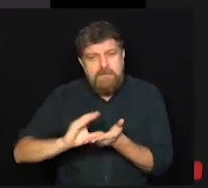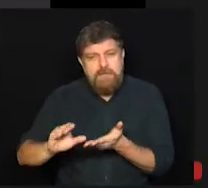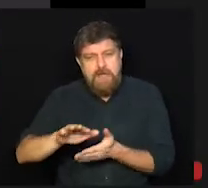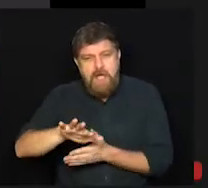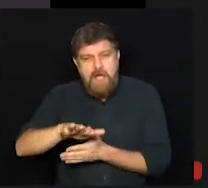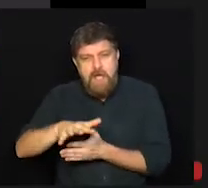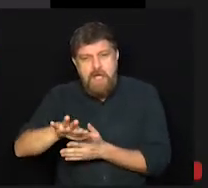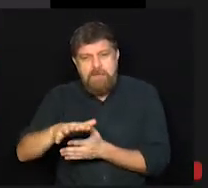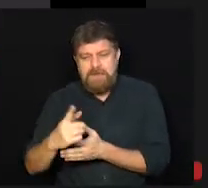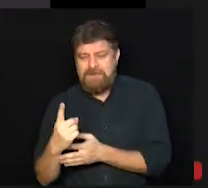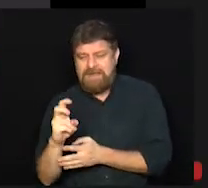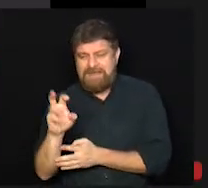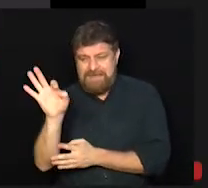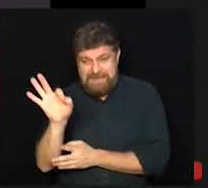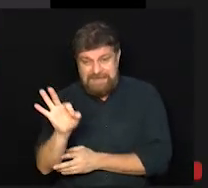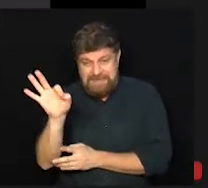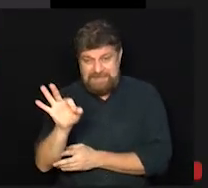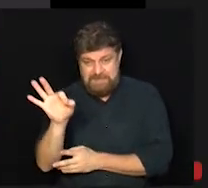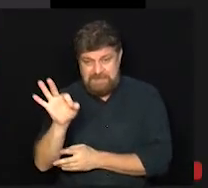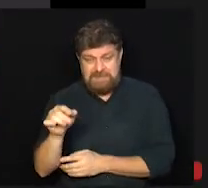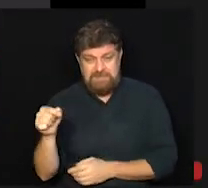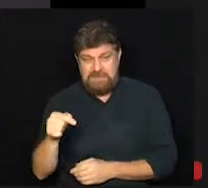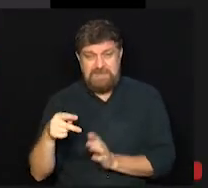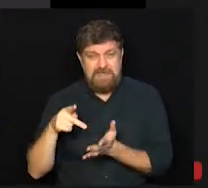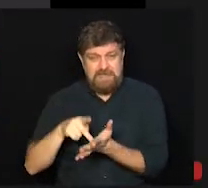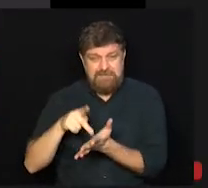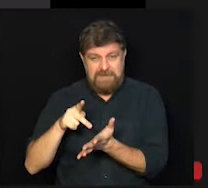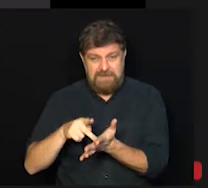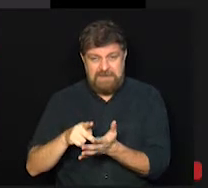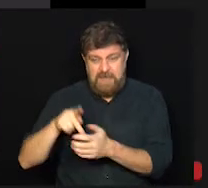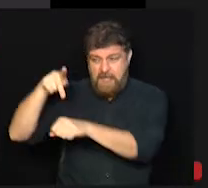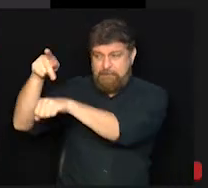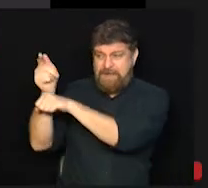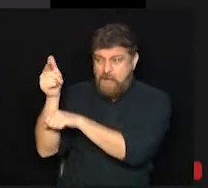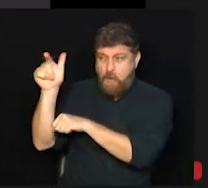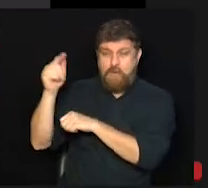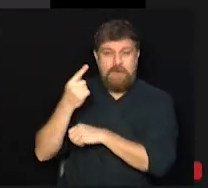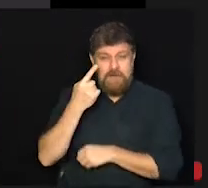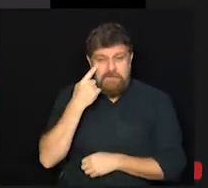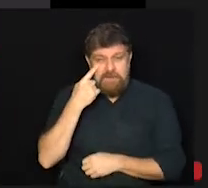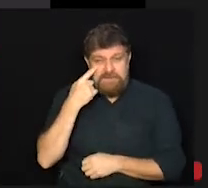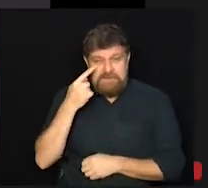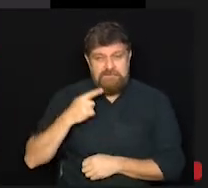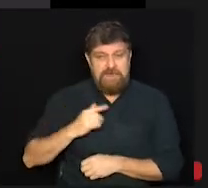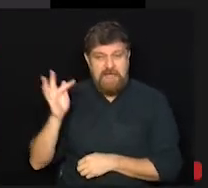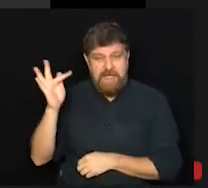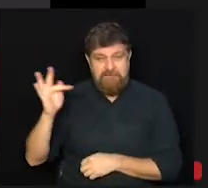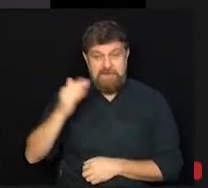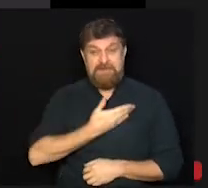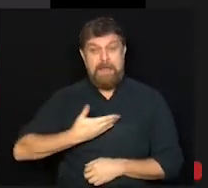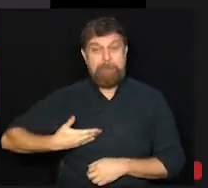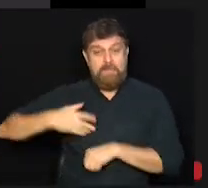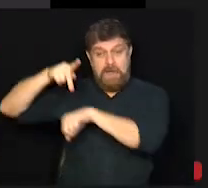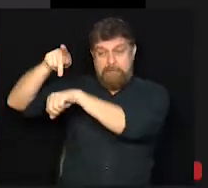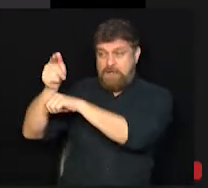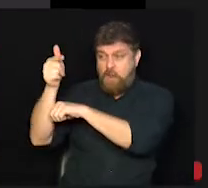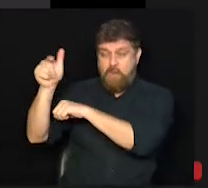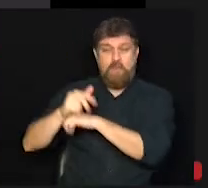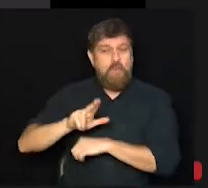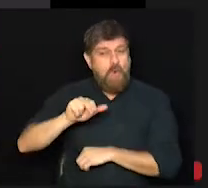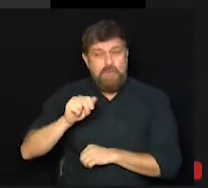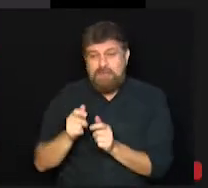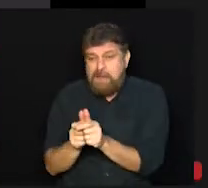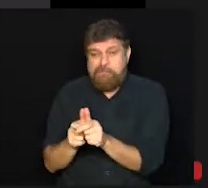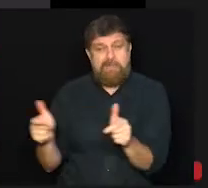12%, 15% nas duas universidades, e, na verdade, no exterior, se você olhar universidades mesmo públicas no exterior, ela nunca é a